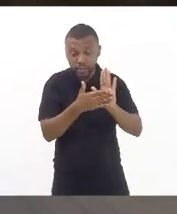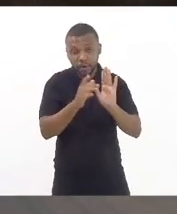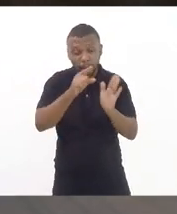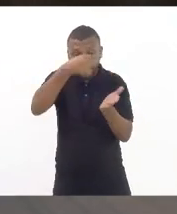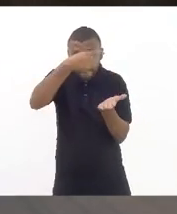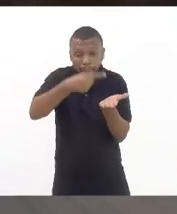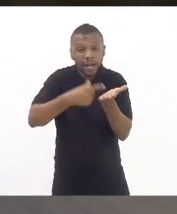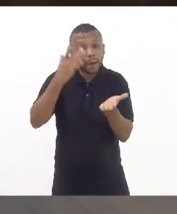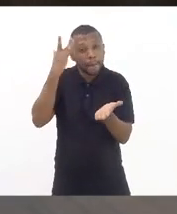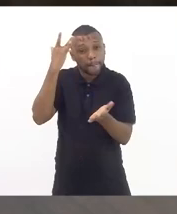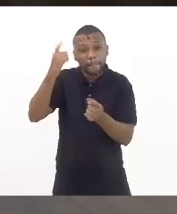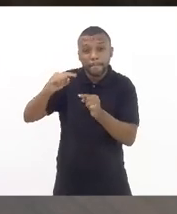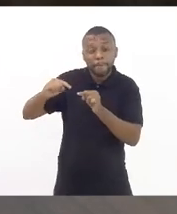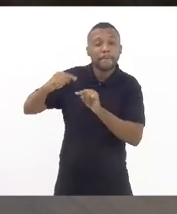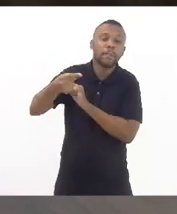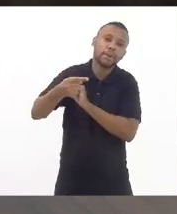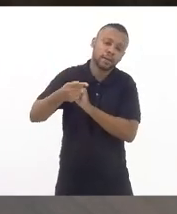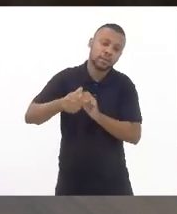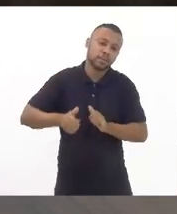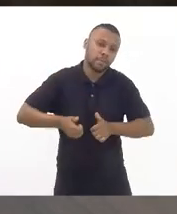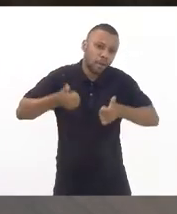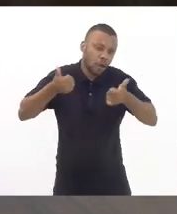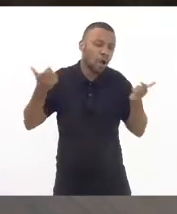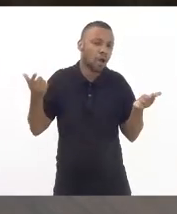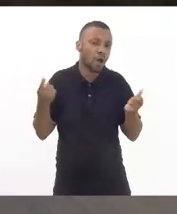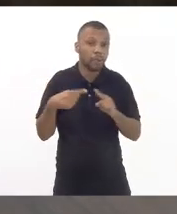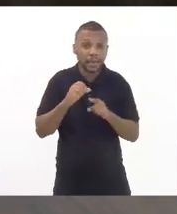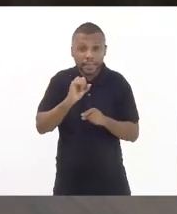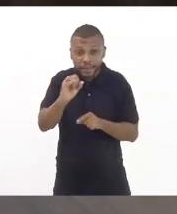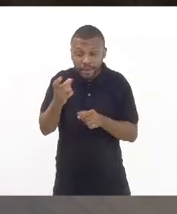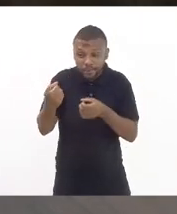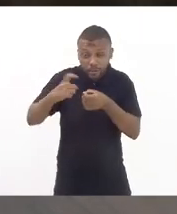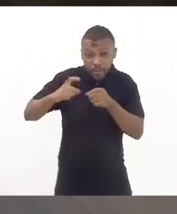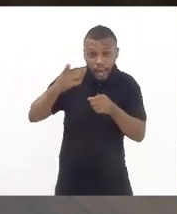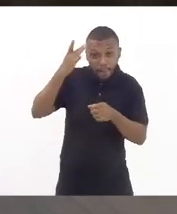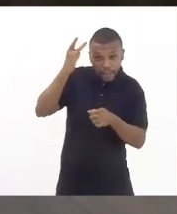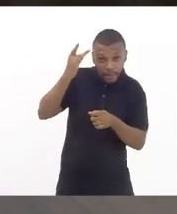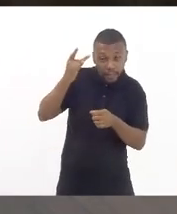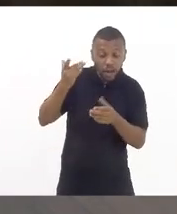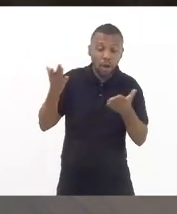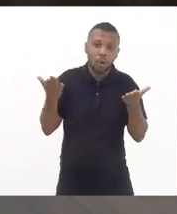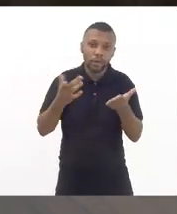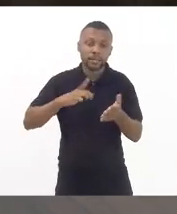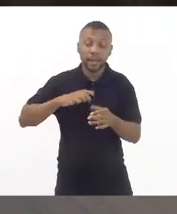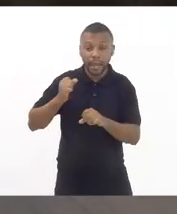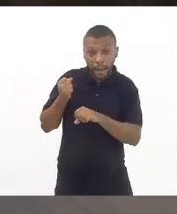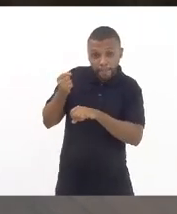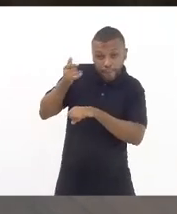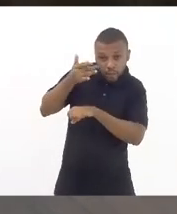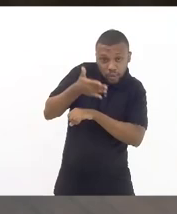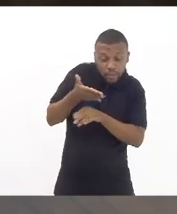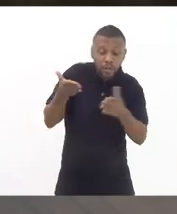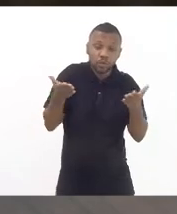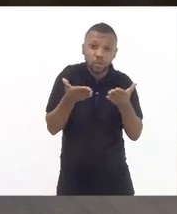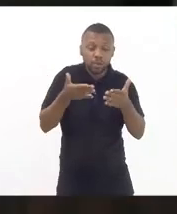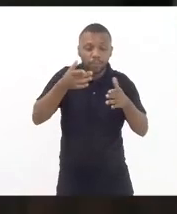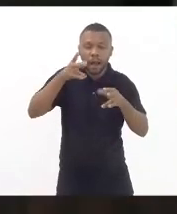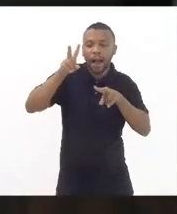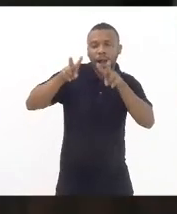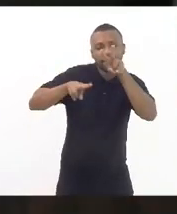é isso. Amanhã. Combinado é isso. Porque você retornando amanhã, tem a madrugada de hoje para analisar as emendas. E retorna